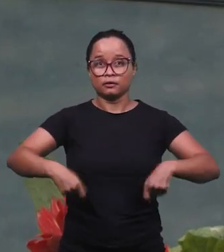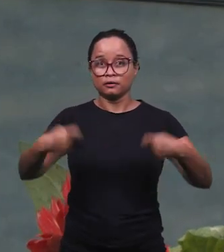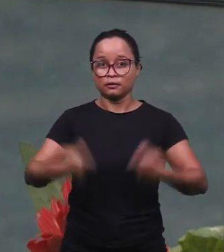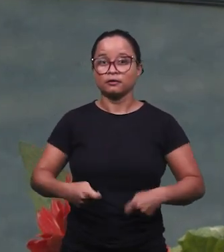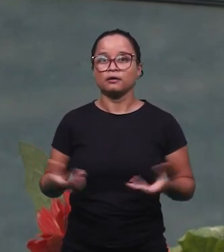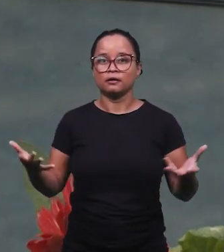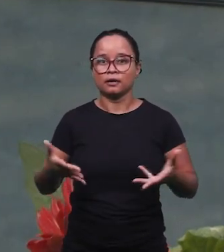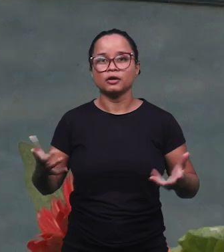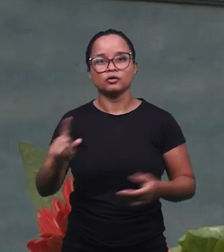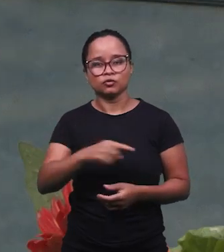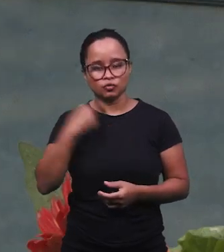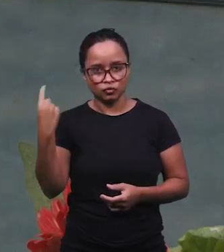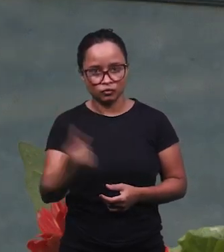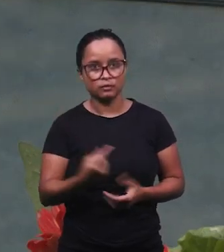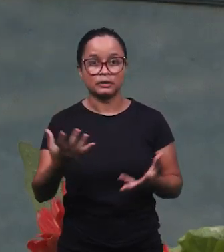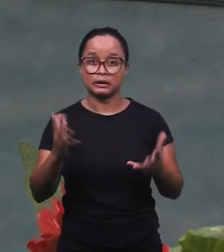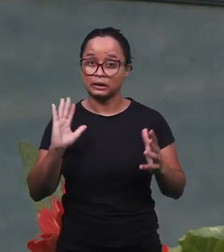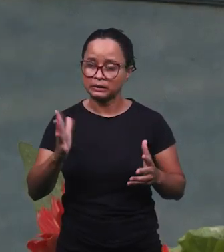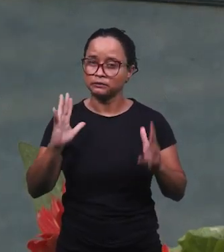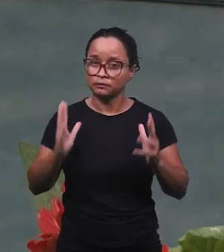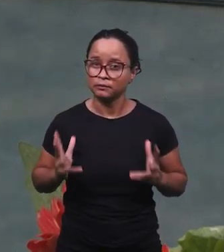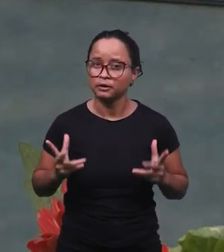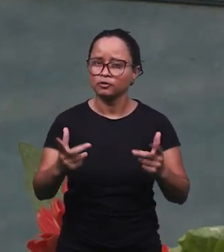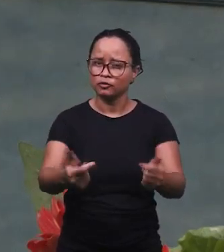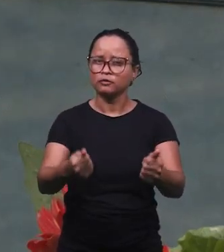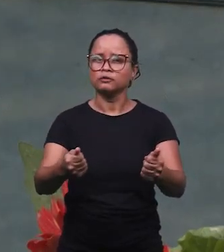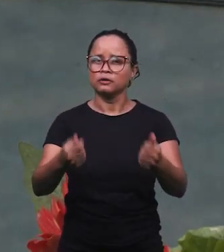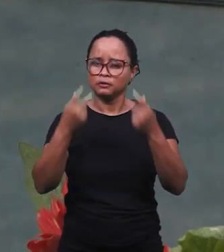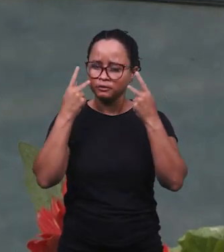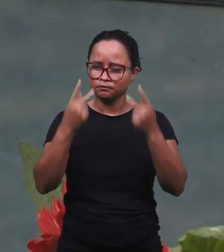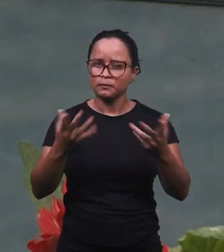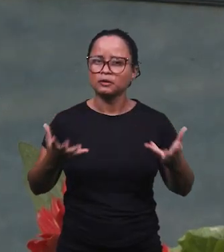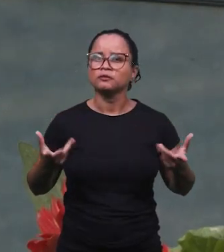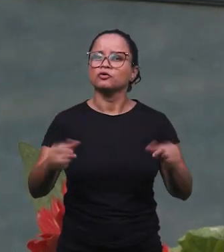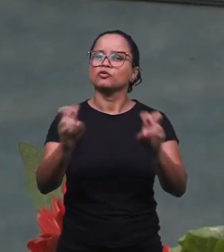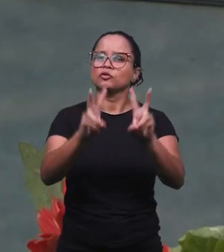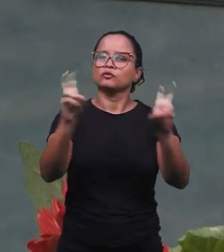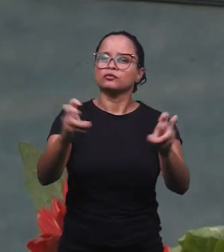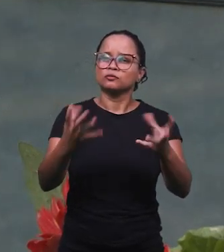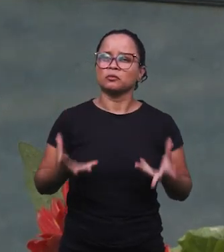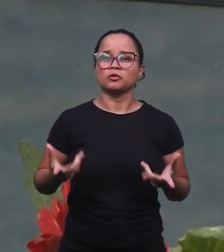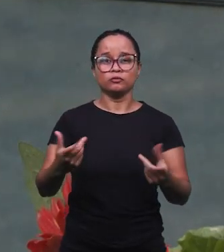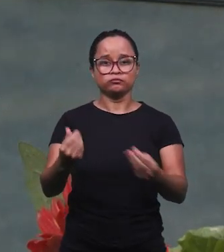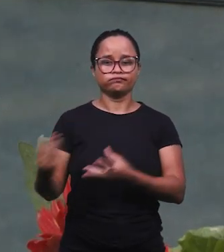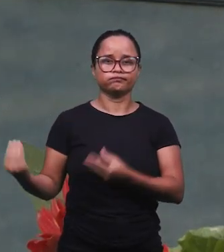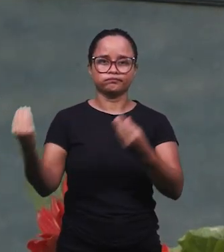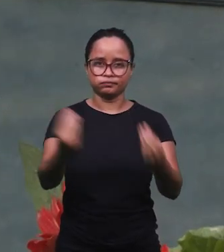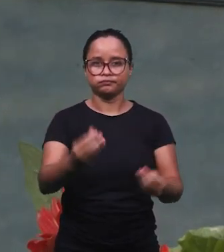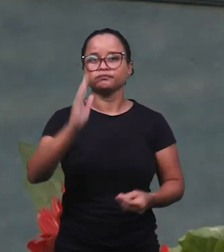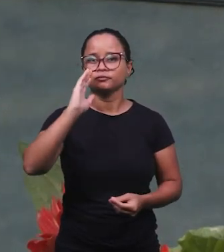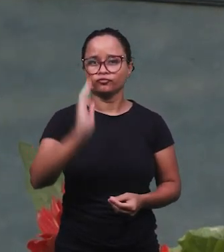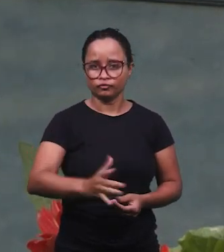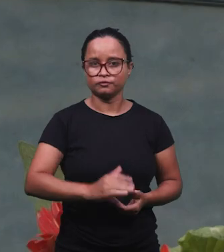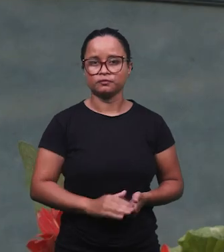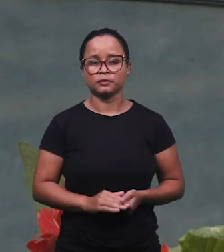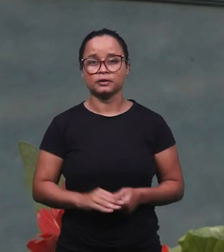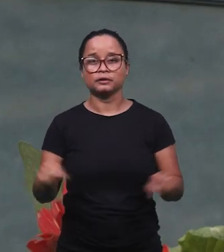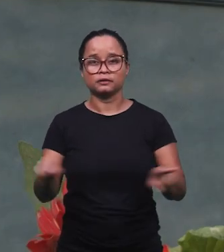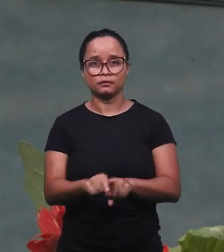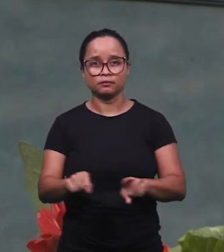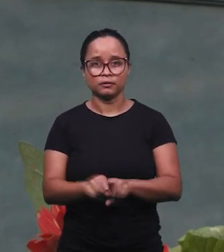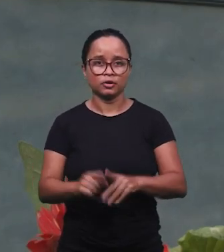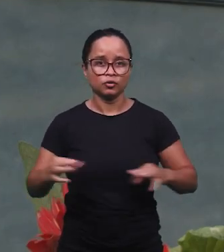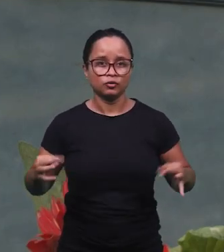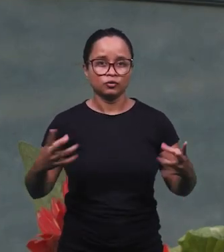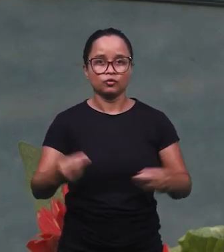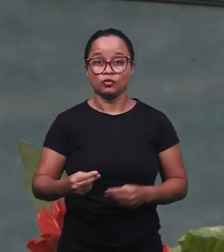disso. A nossa mensagem já é maravilhosa. O que a gente tem a oferecer já é maravilhoso, né? E sobretudo,